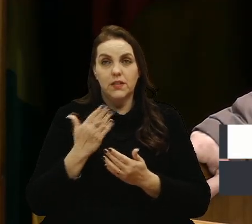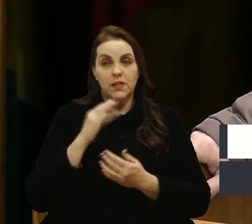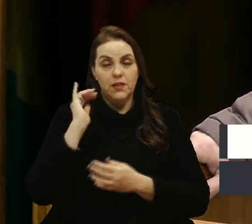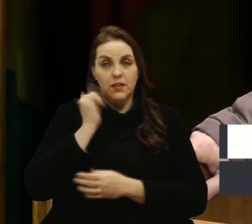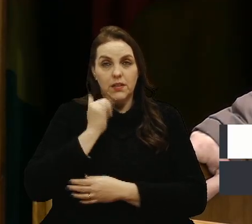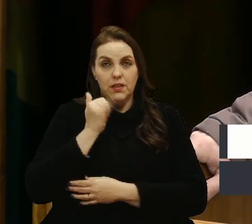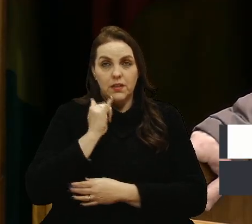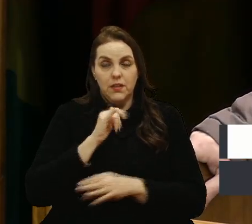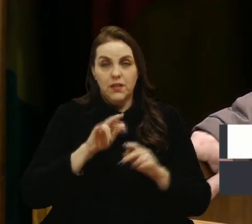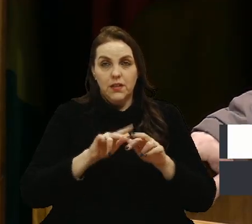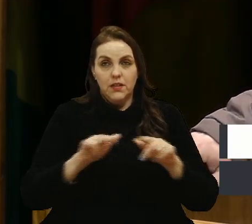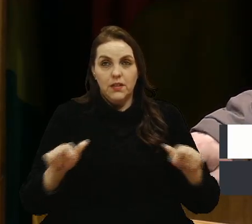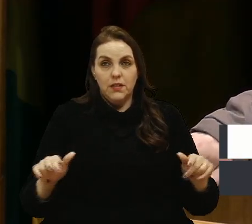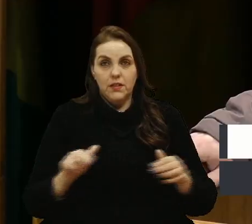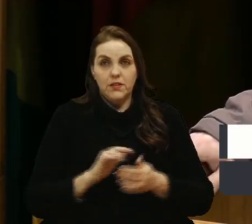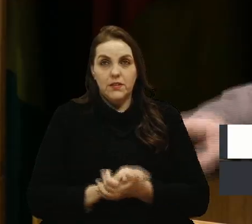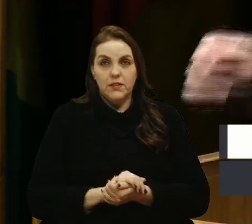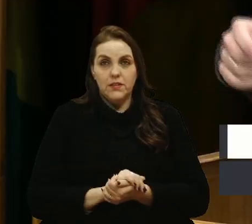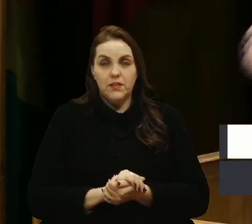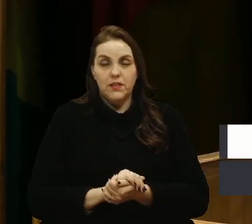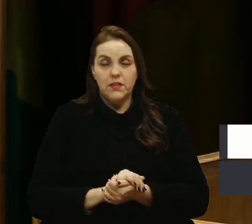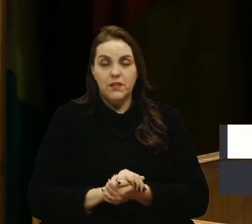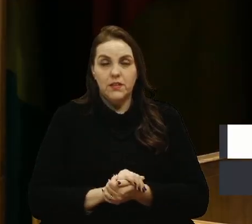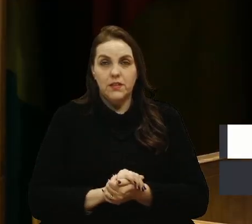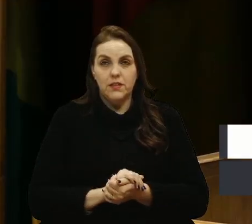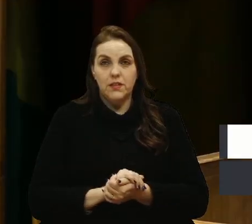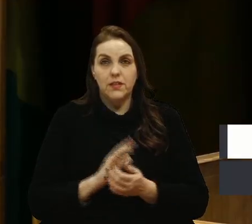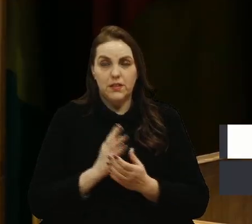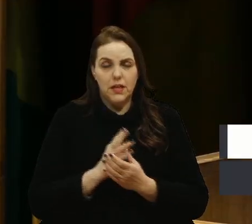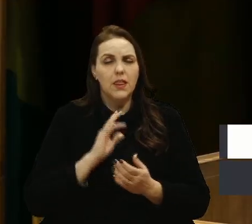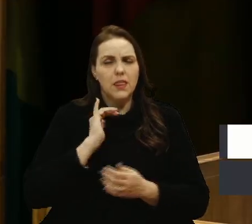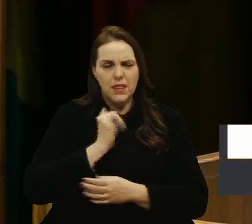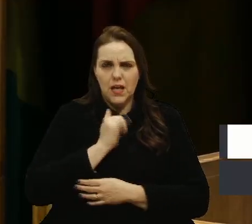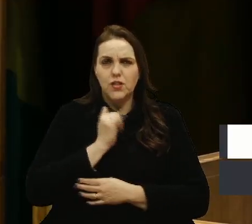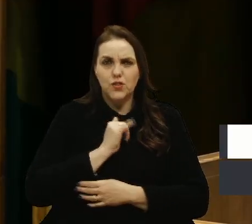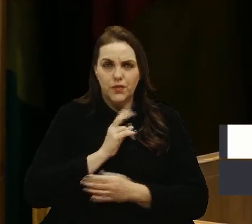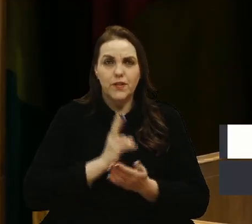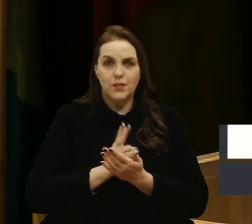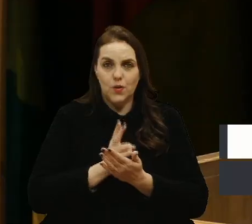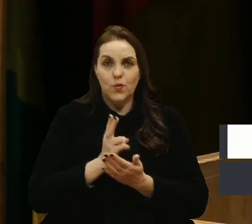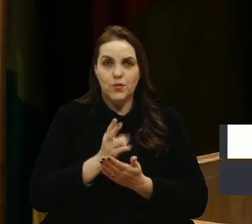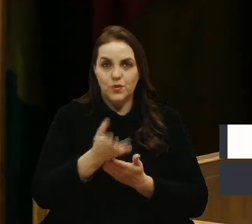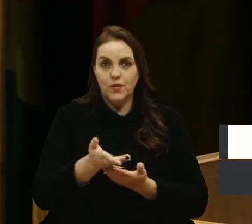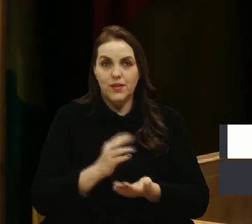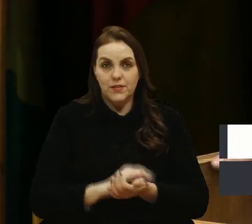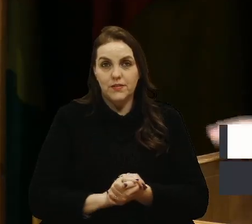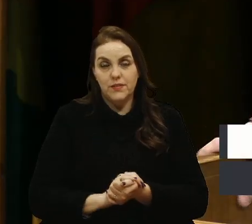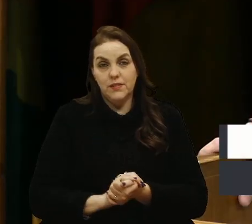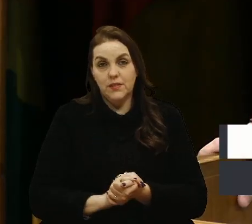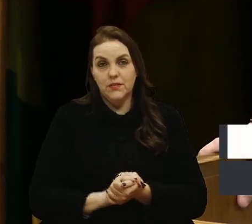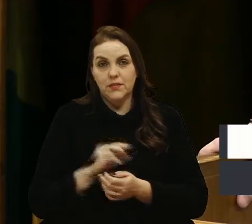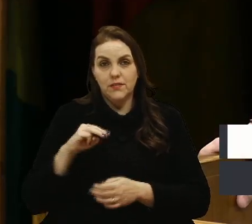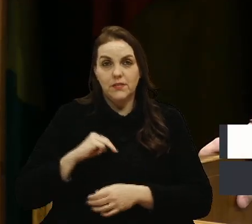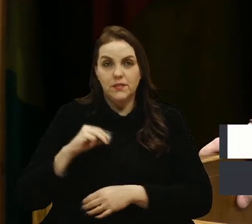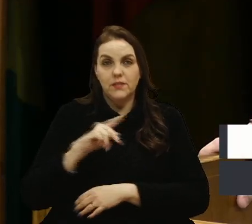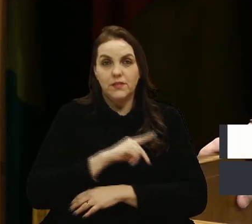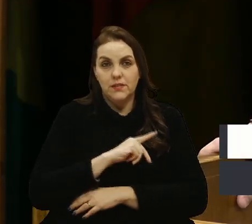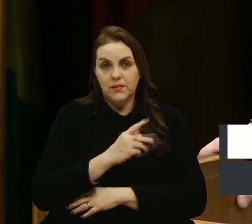diversas e condutas narradas e continuadas, como demonstrado pelo Ministério Público Federal.